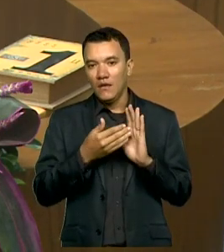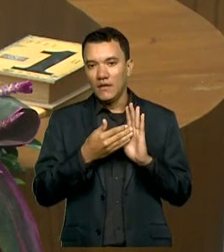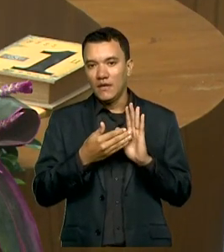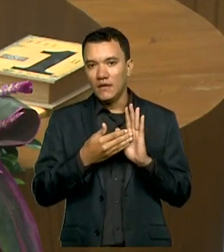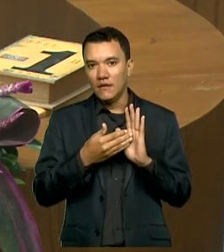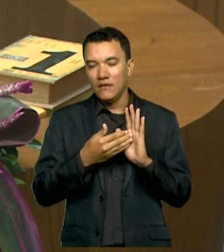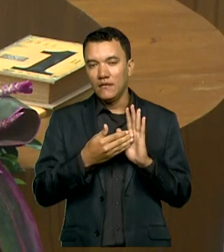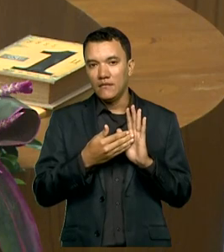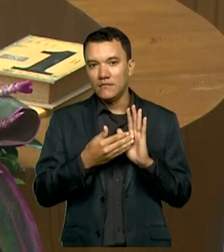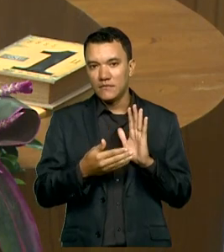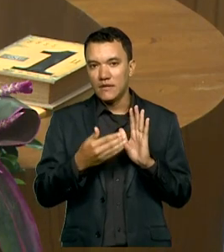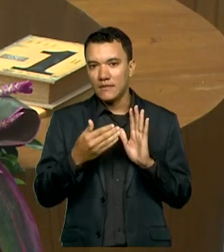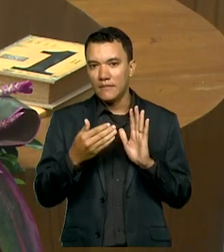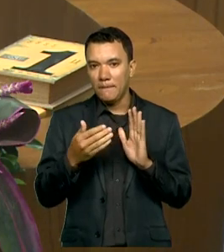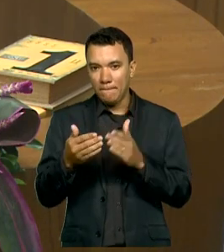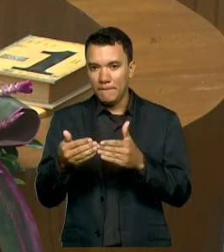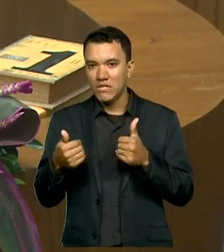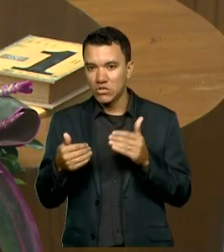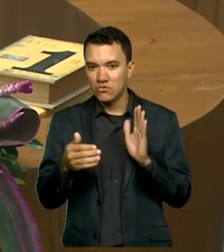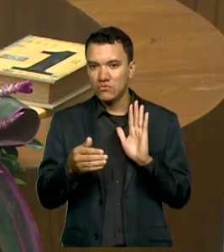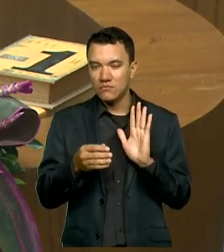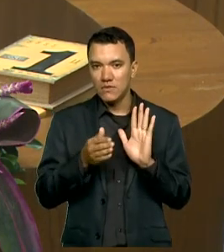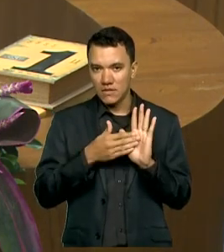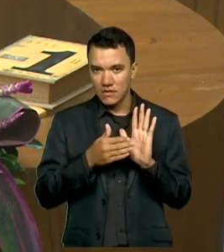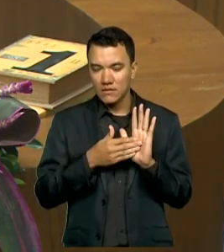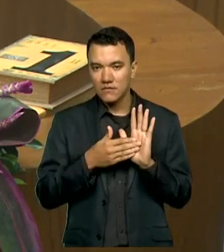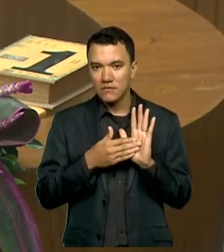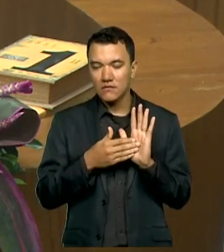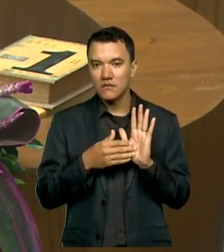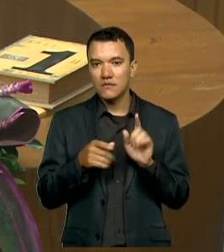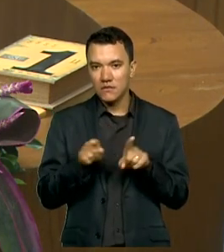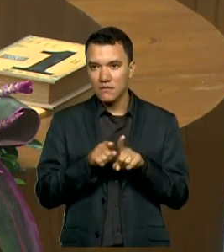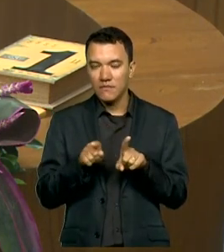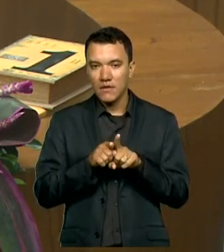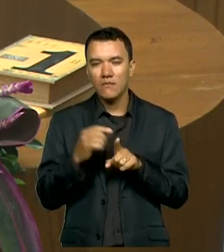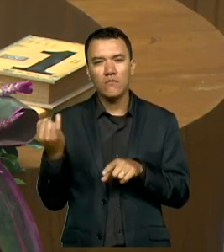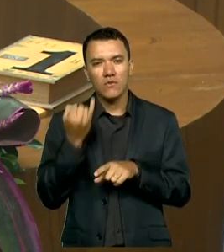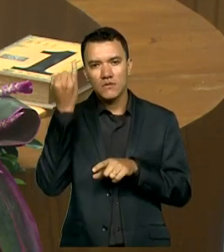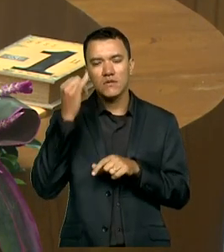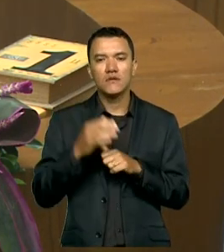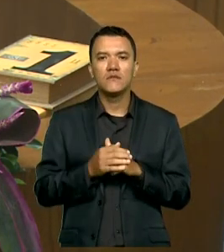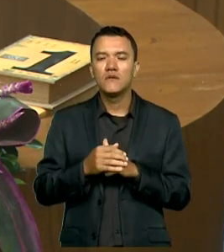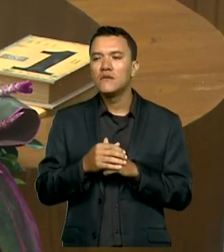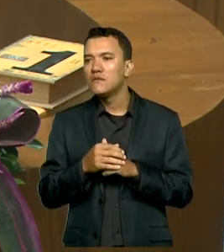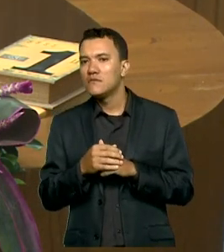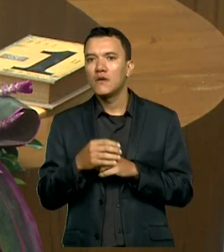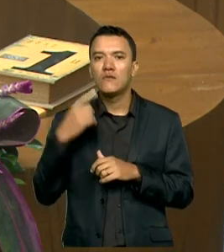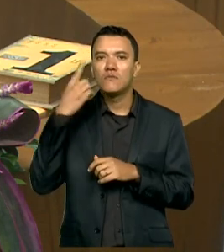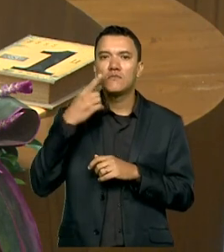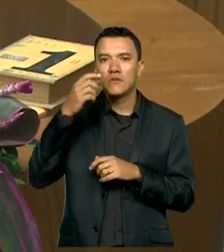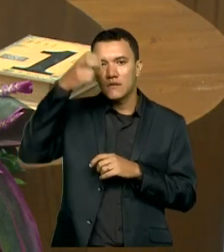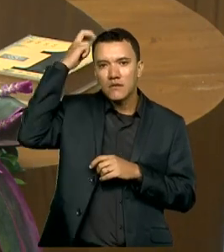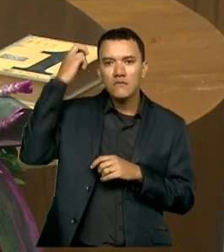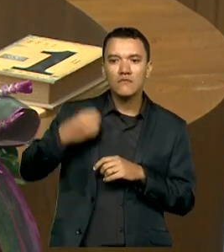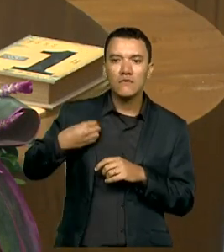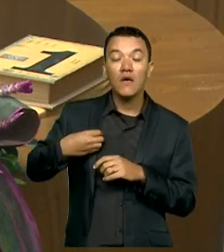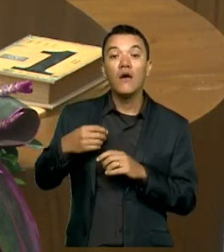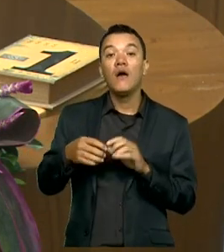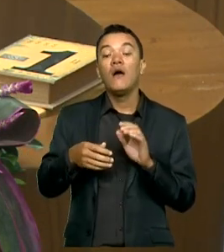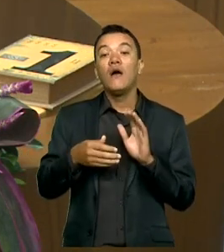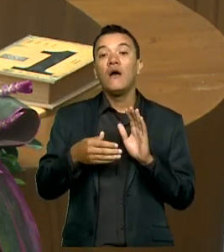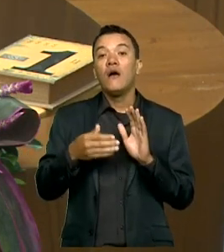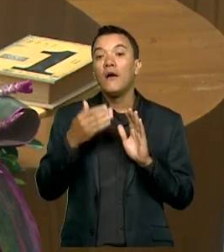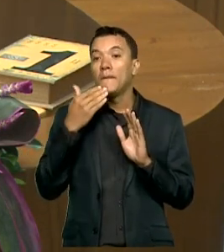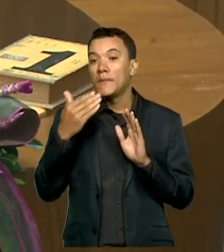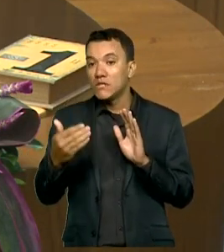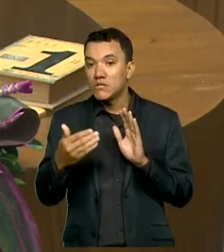deputado Jota Pinto, não sei se o deputado Neto também já está aqui na casa, que é a indicação que eu